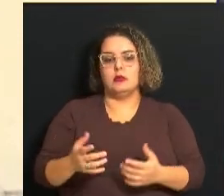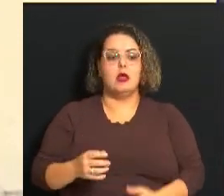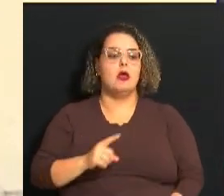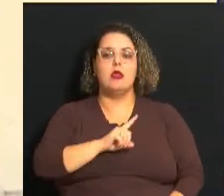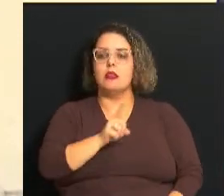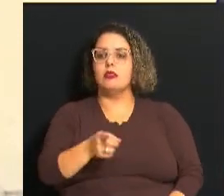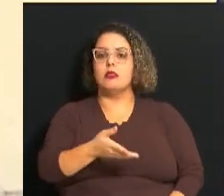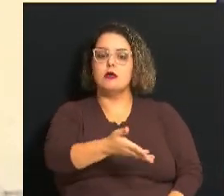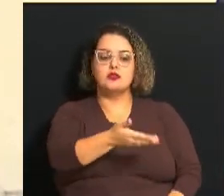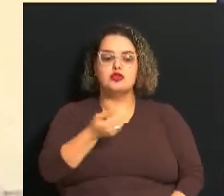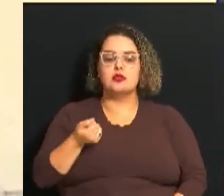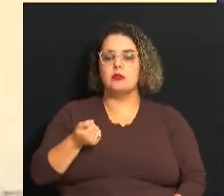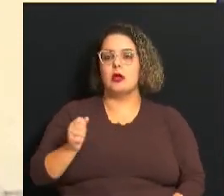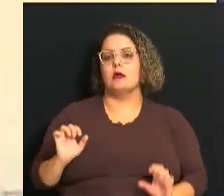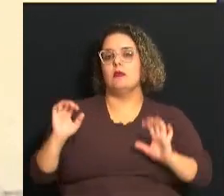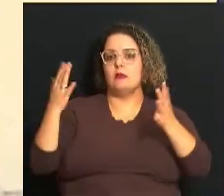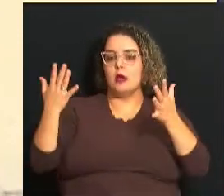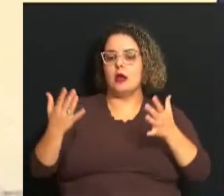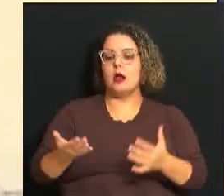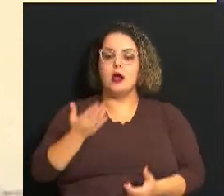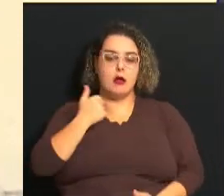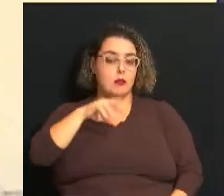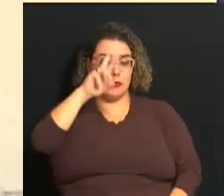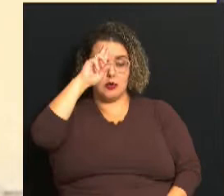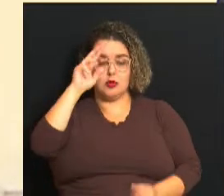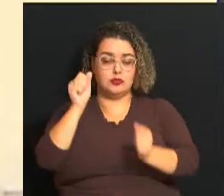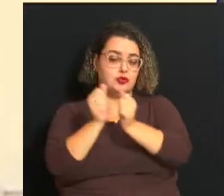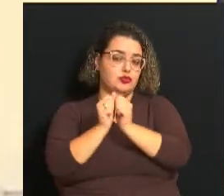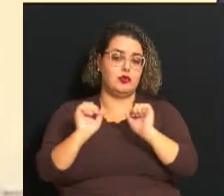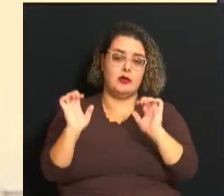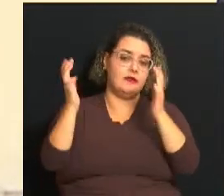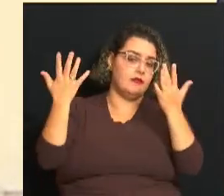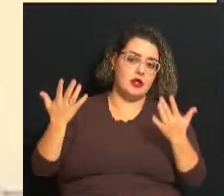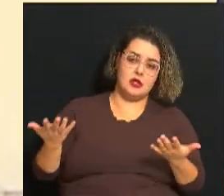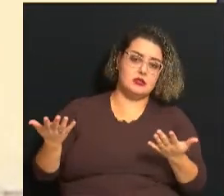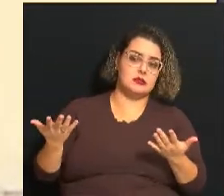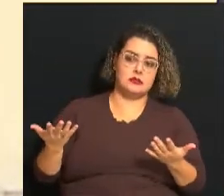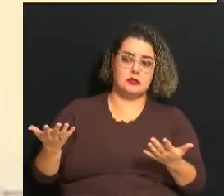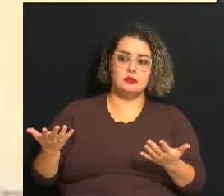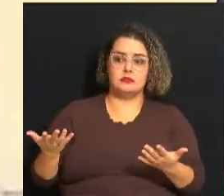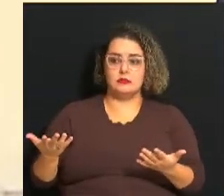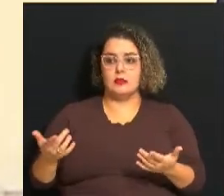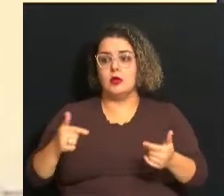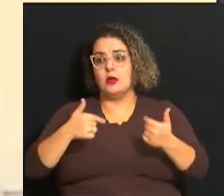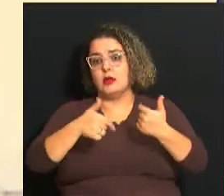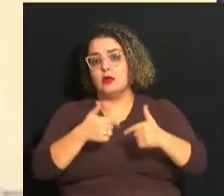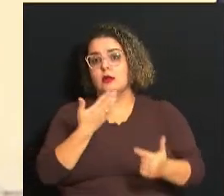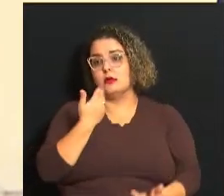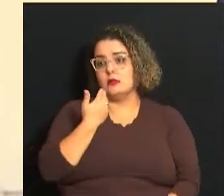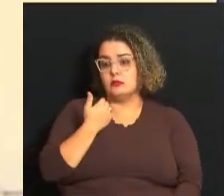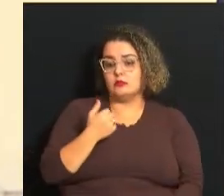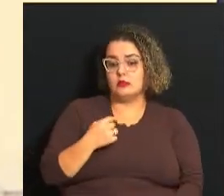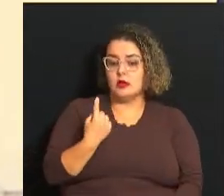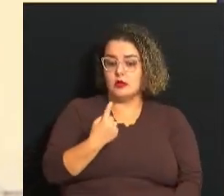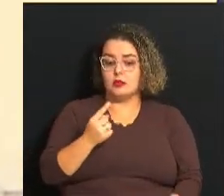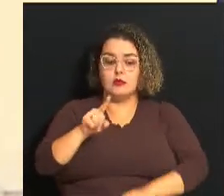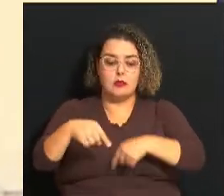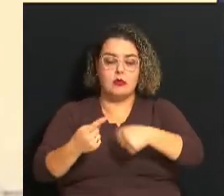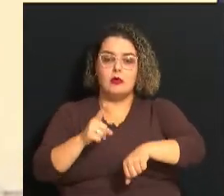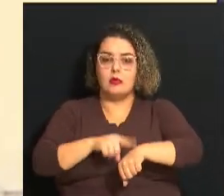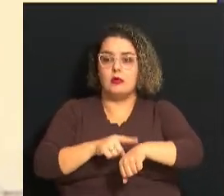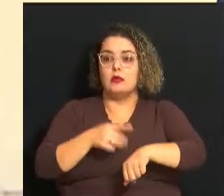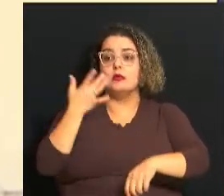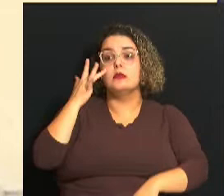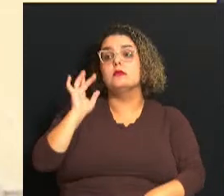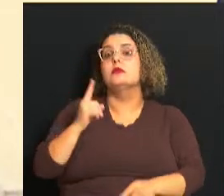almoços atividades conjunta com os demais colegas né pela situação do Trabalhador vou almoçar sozinho em outro horário ninguém sabe